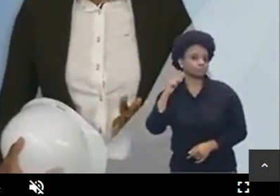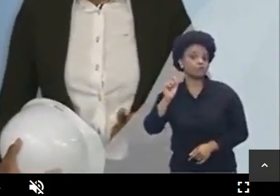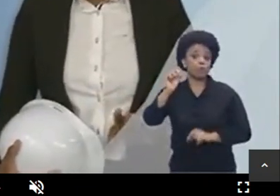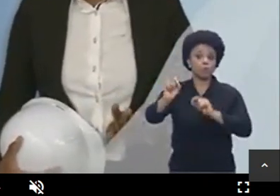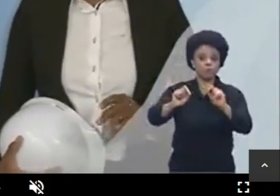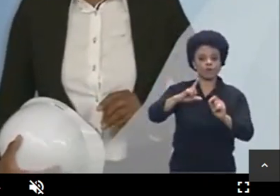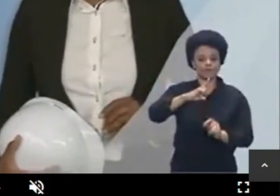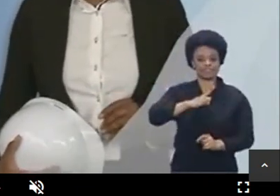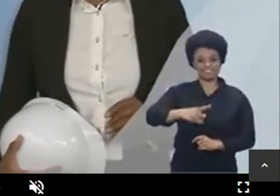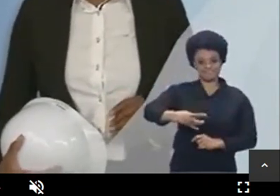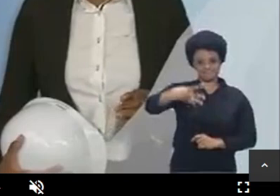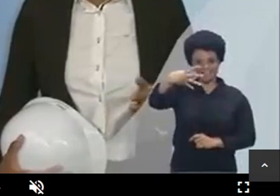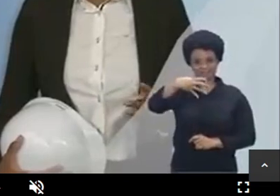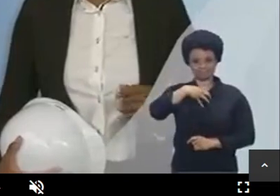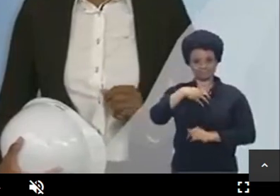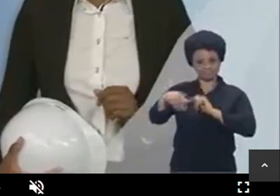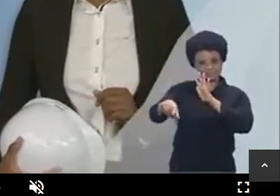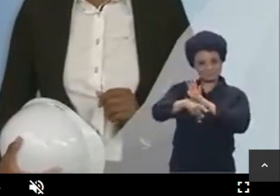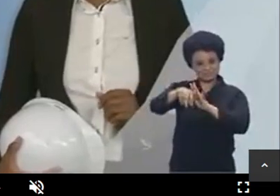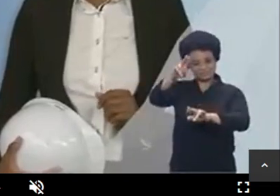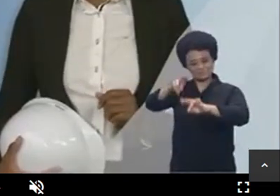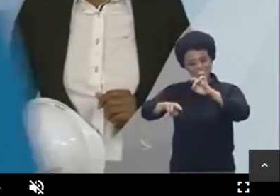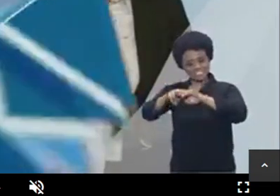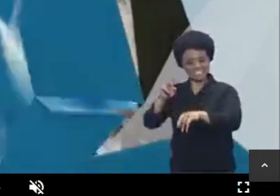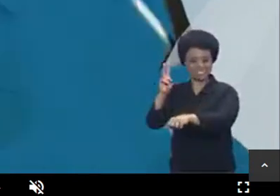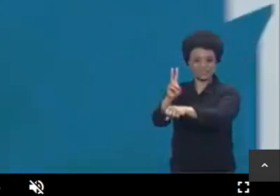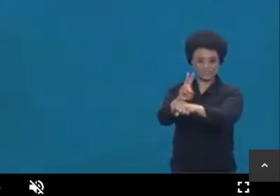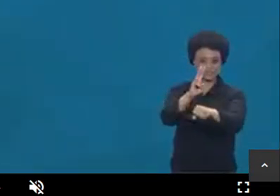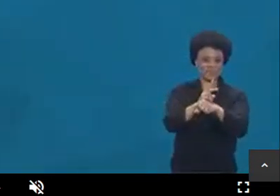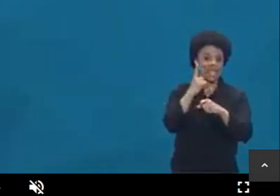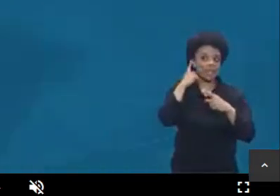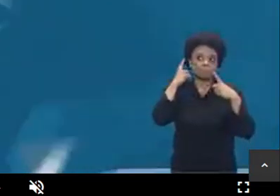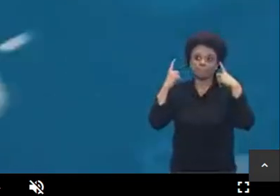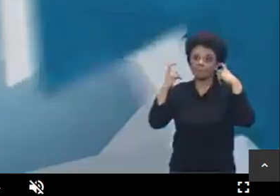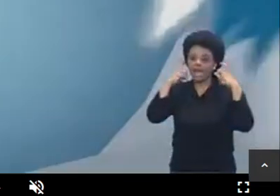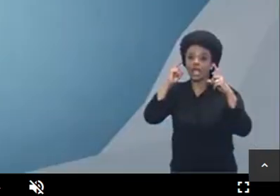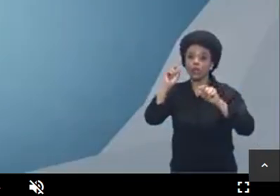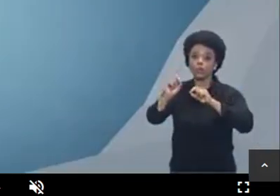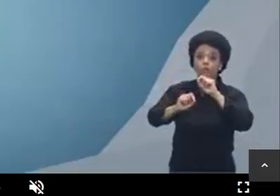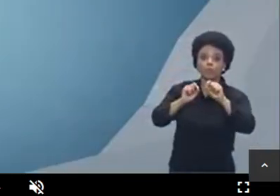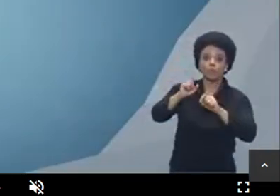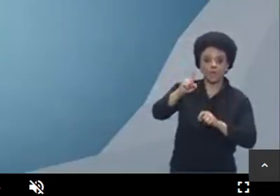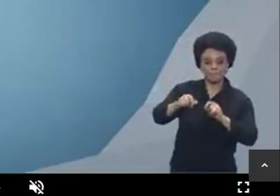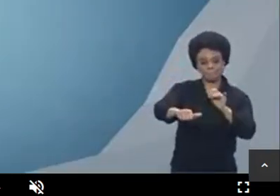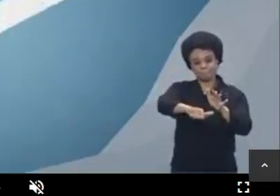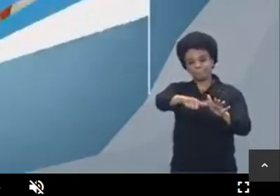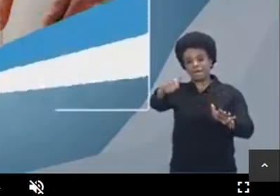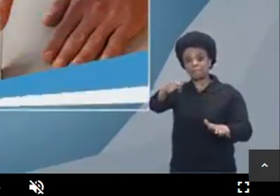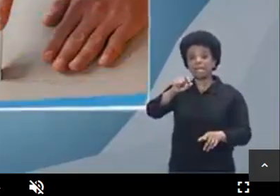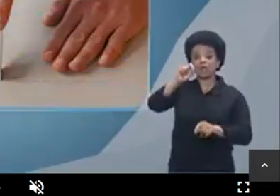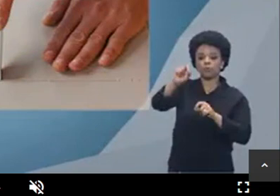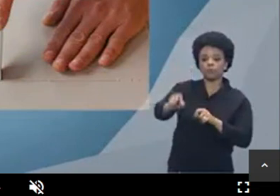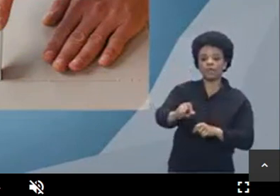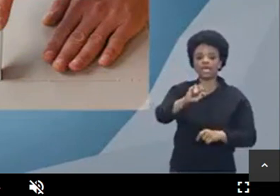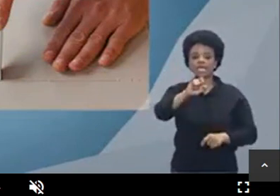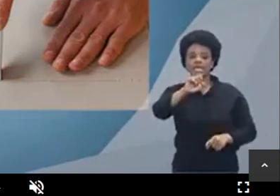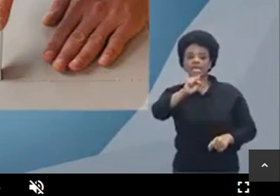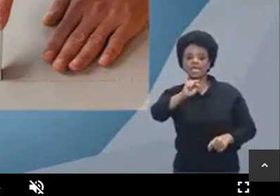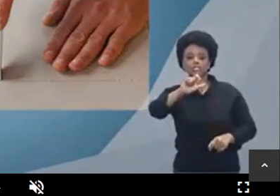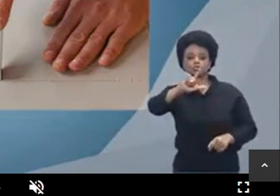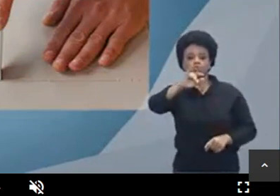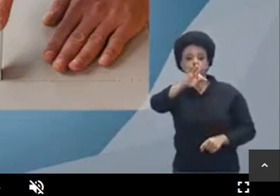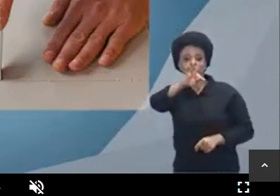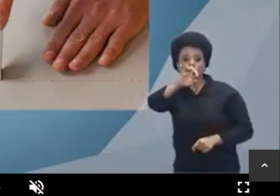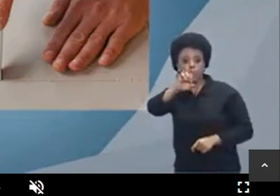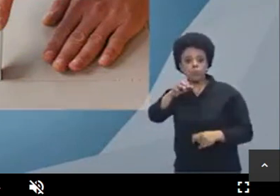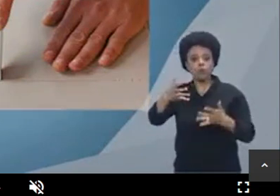existem 4 tipos de materiais de tratamento acústico. O primeiro tipo são os isolantes, que são